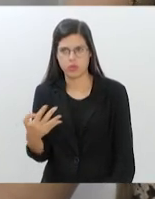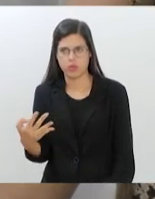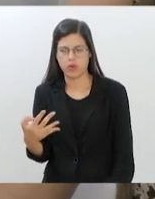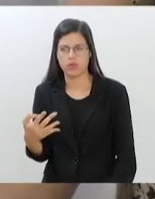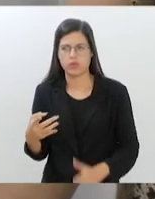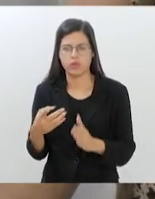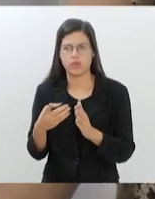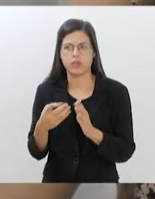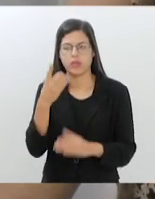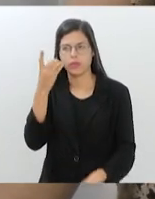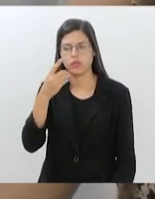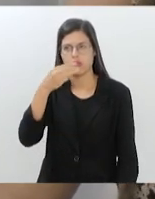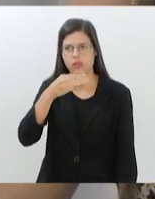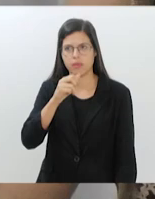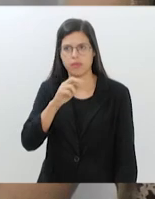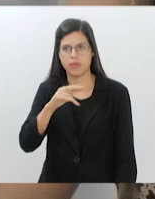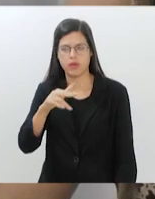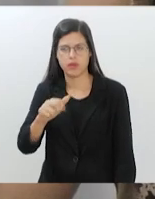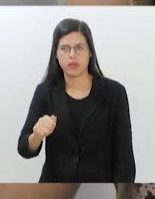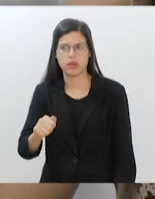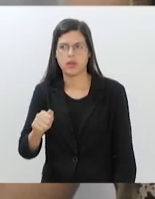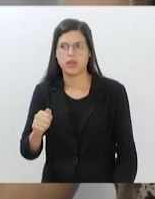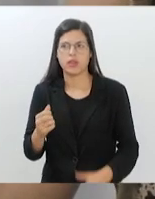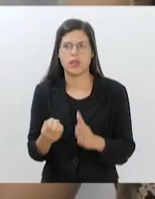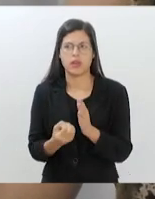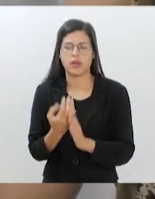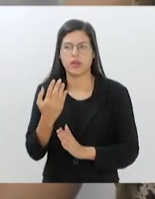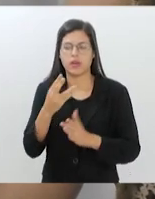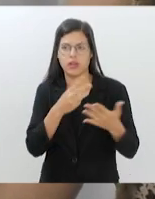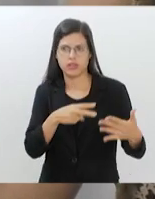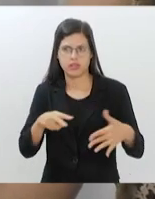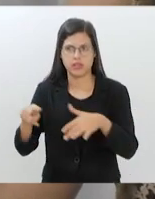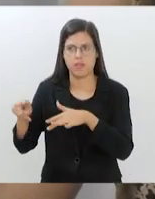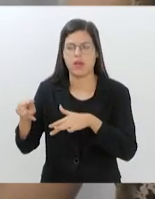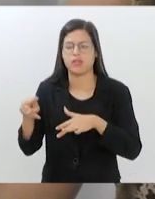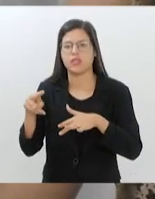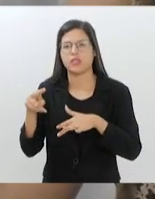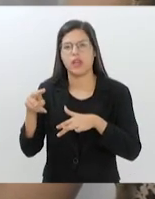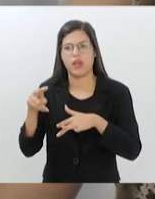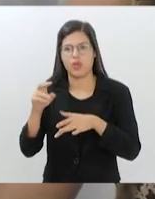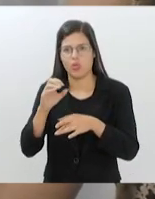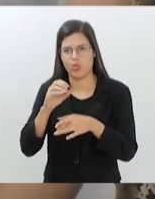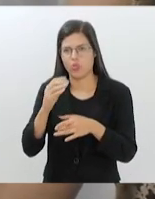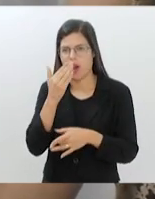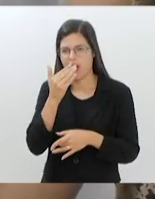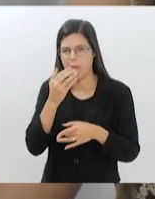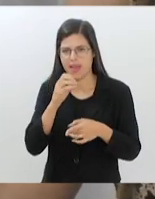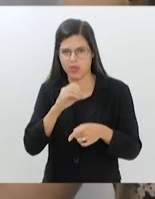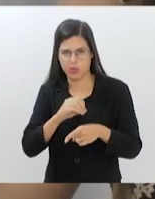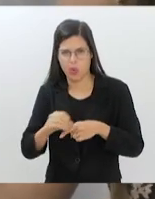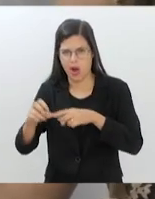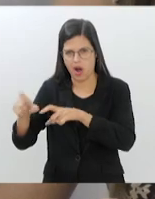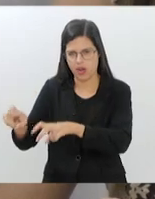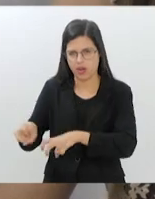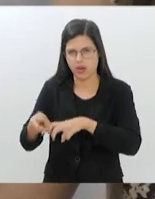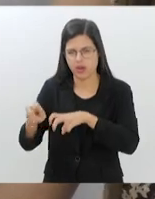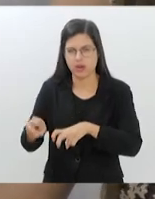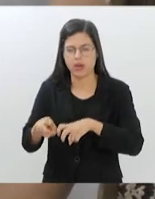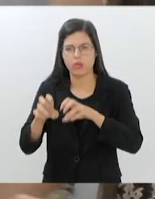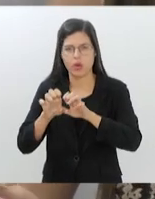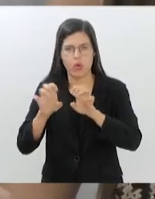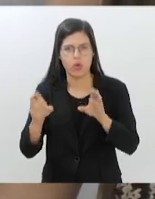Marina do MST que institui a semana do alimento agroecológico e orgânico no âmbito do Estado do Rio de